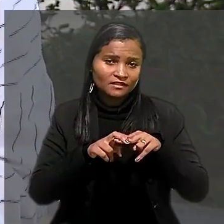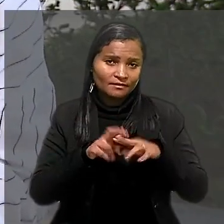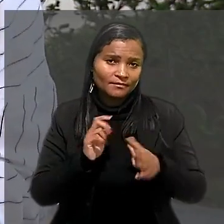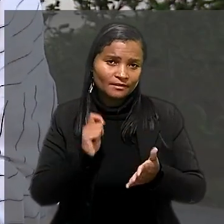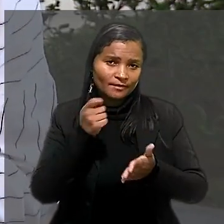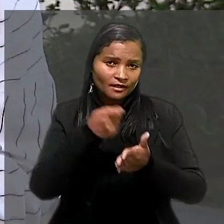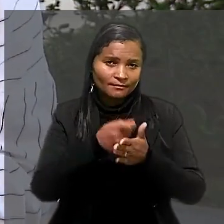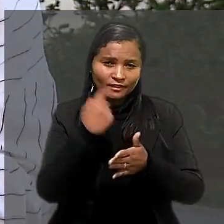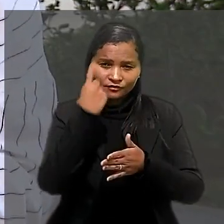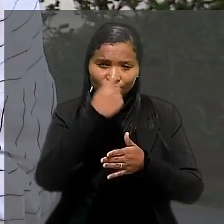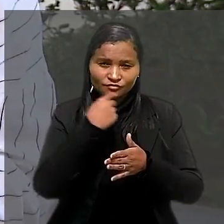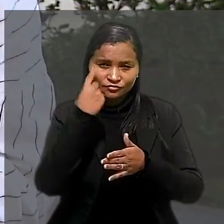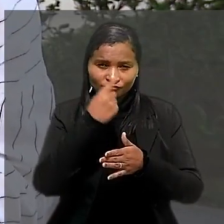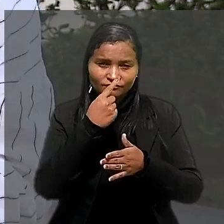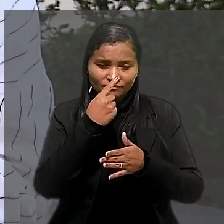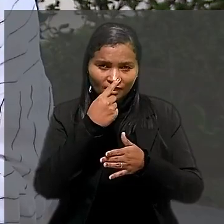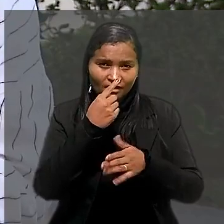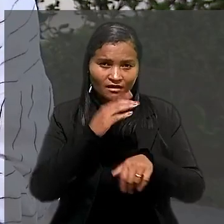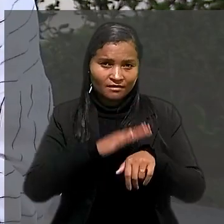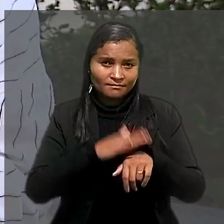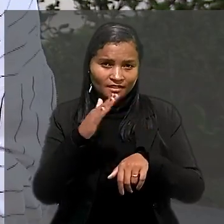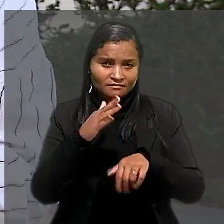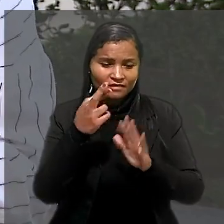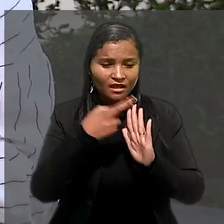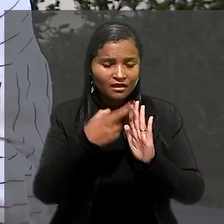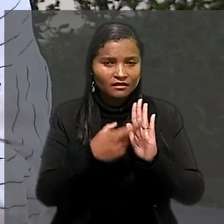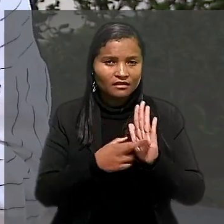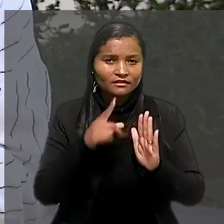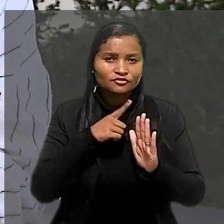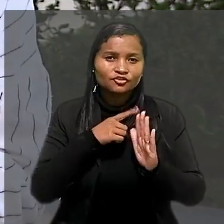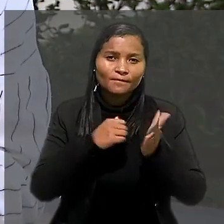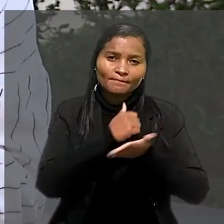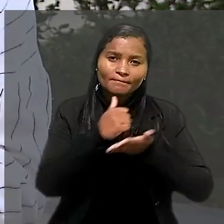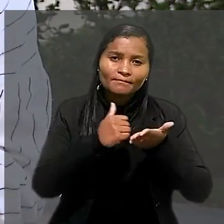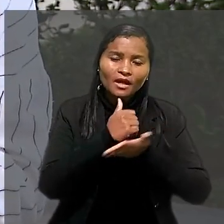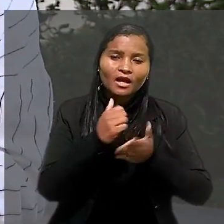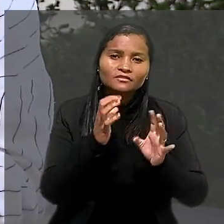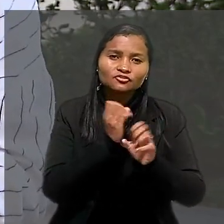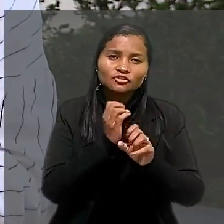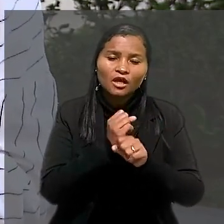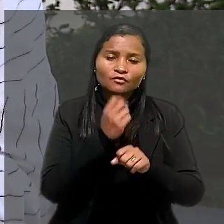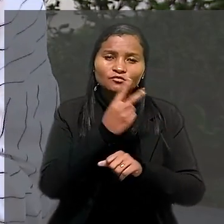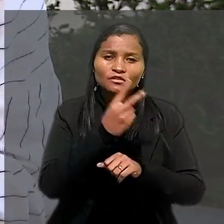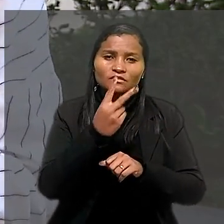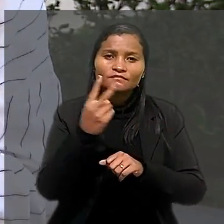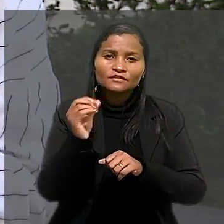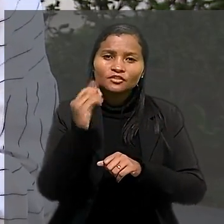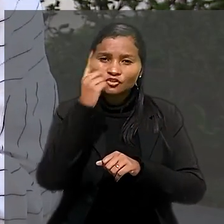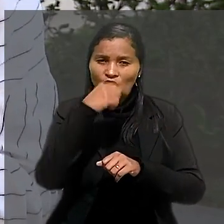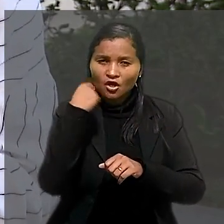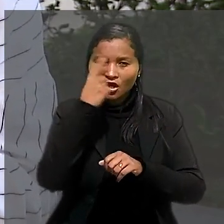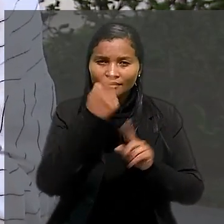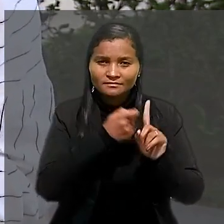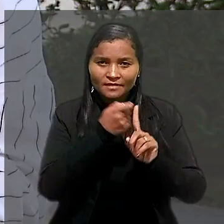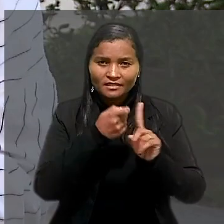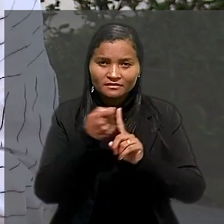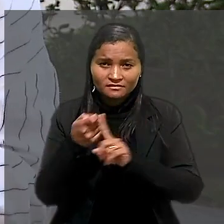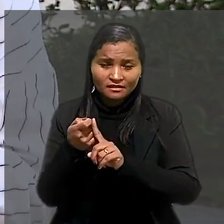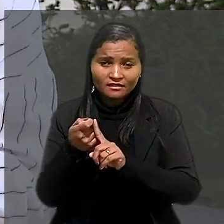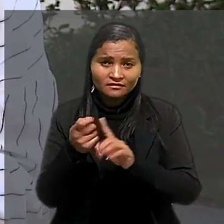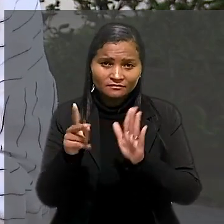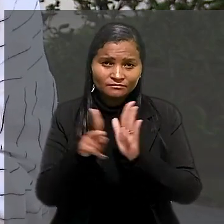disso, para efeito de pagamento de horas extraordinárias, a norma previa como base de cálculo as 220 horas